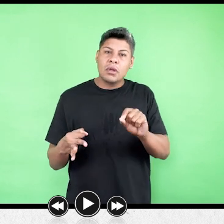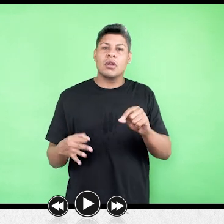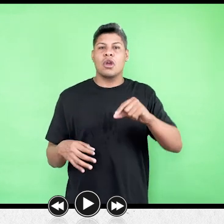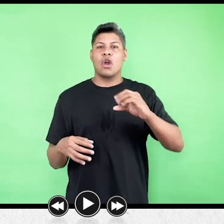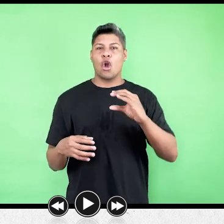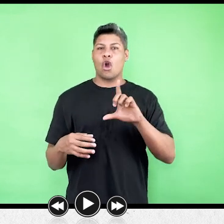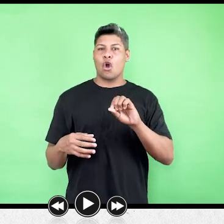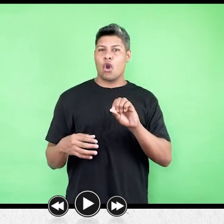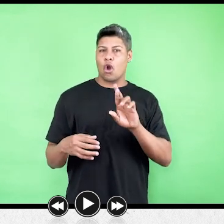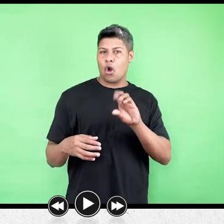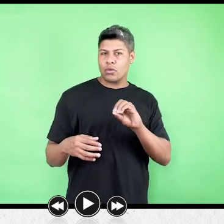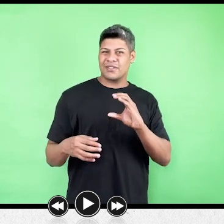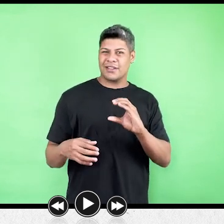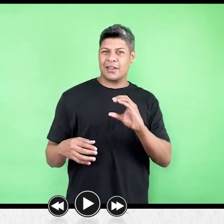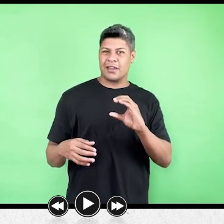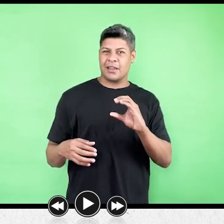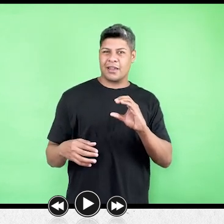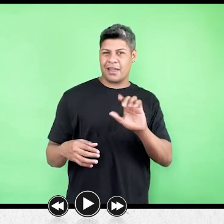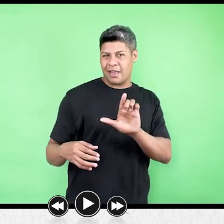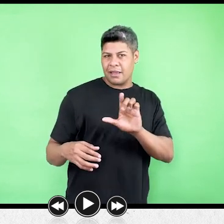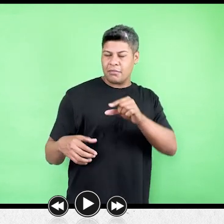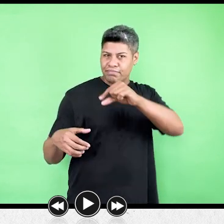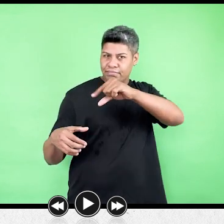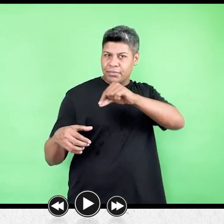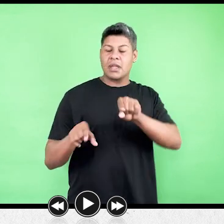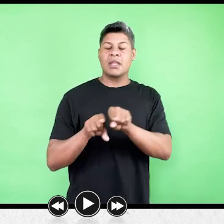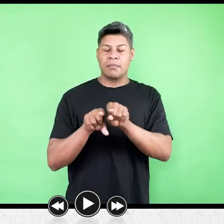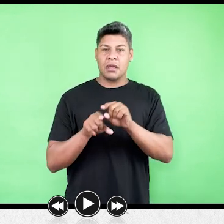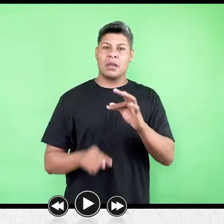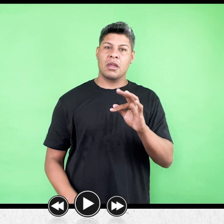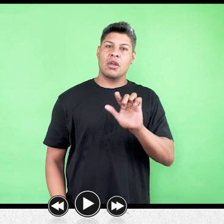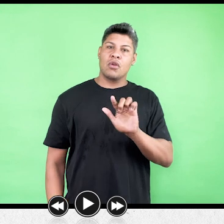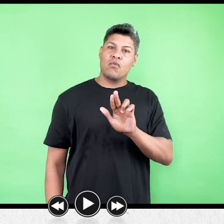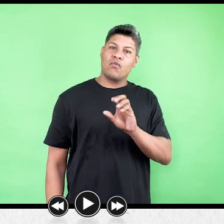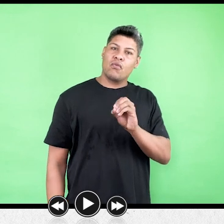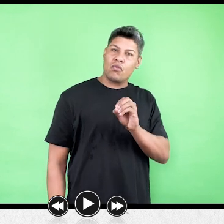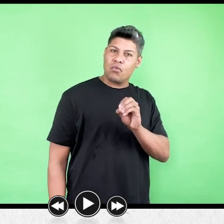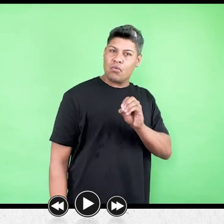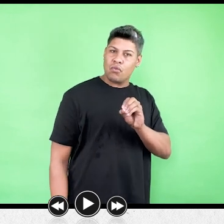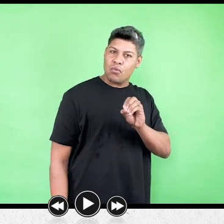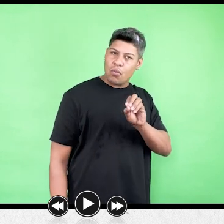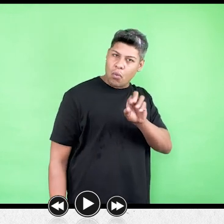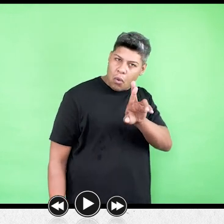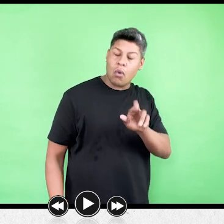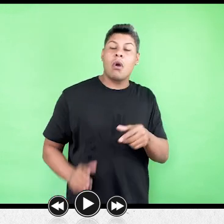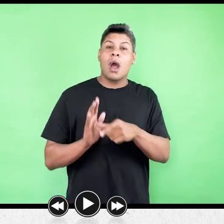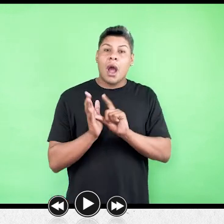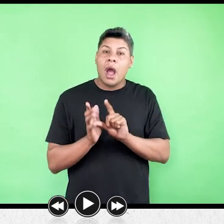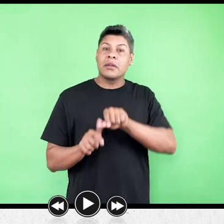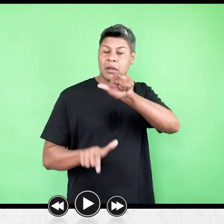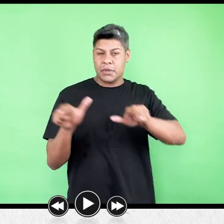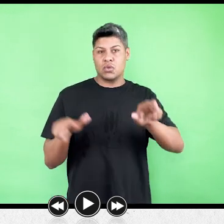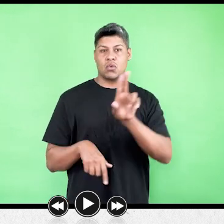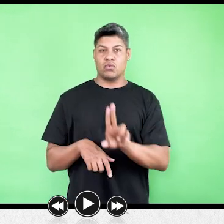o cloro para fazer a desinfecção da água e o flúor na água antes de distribuir à população. A gente tem